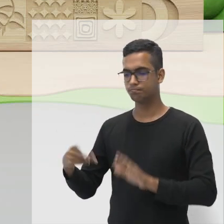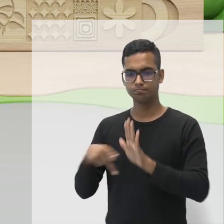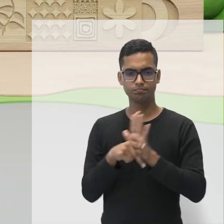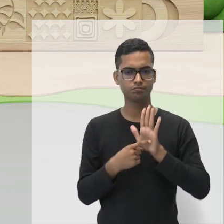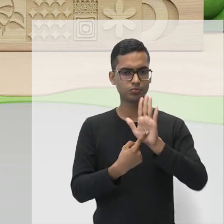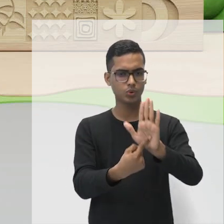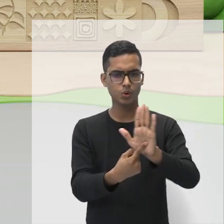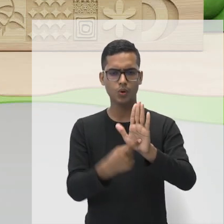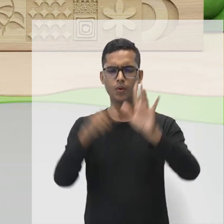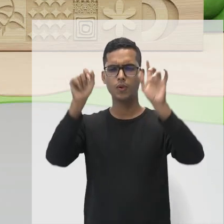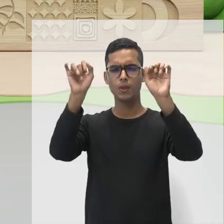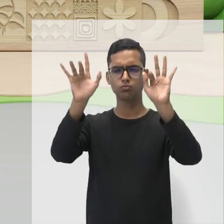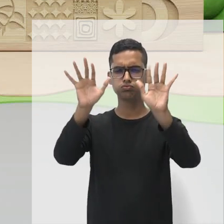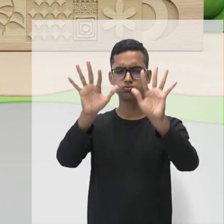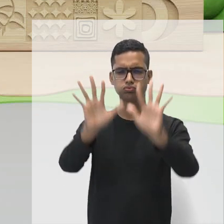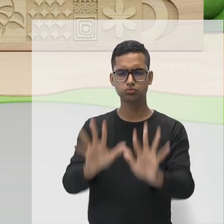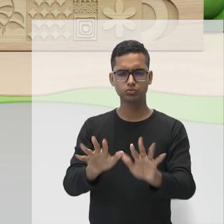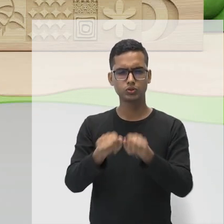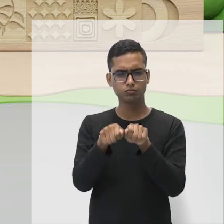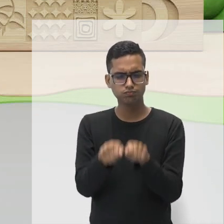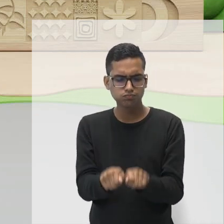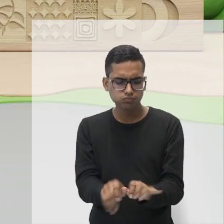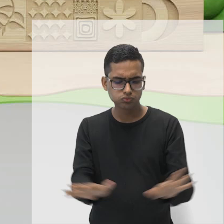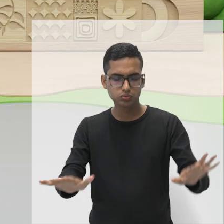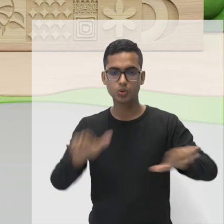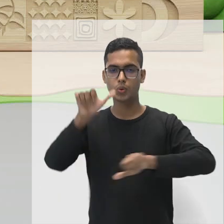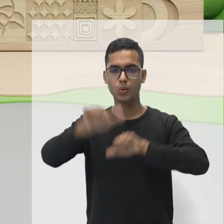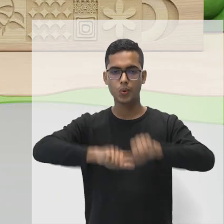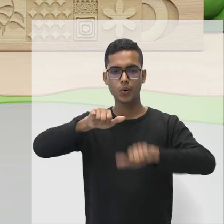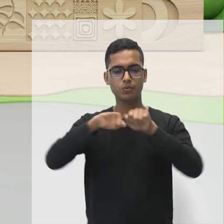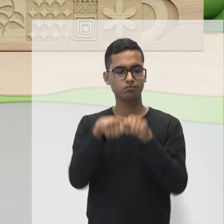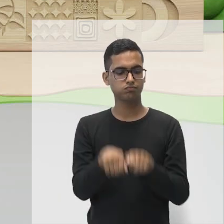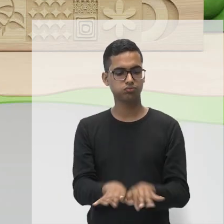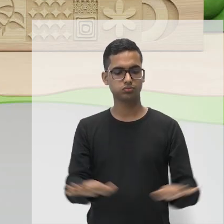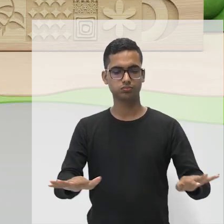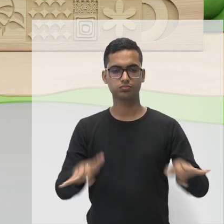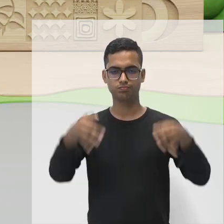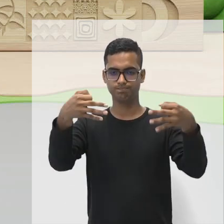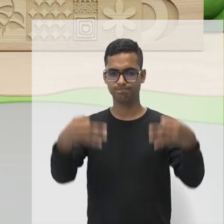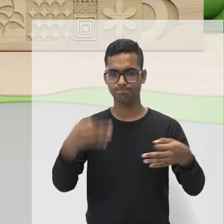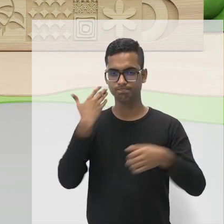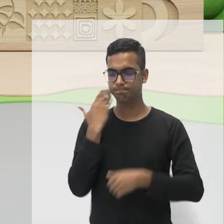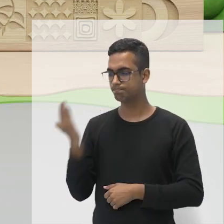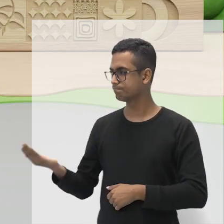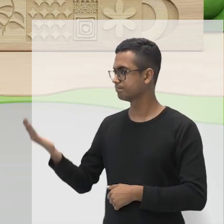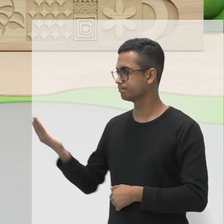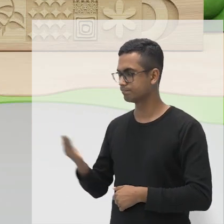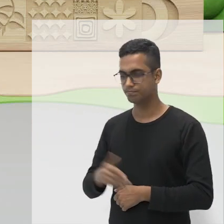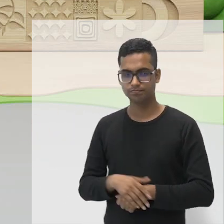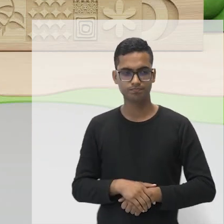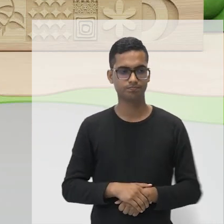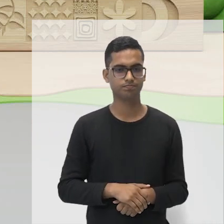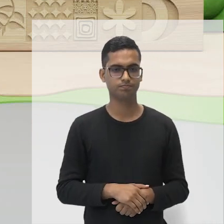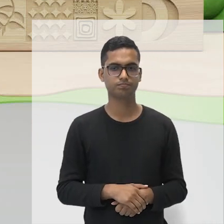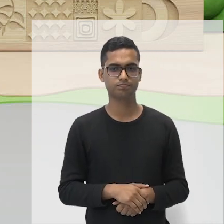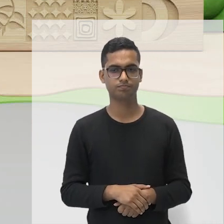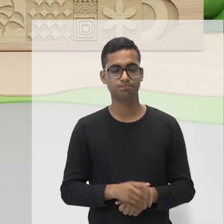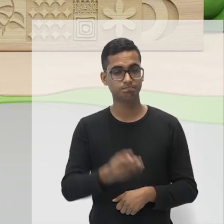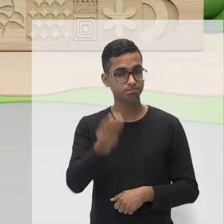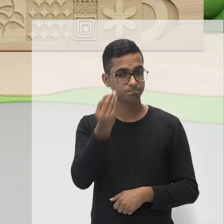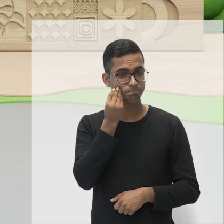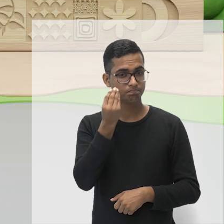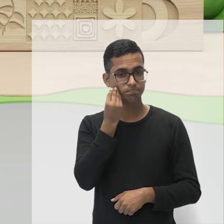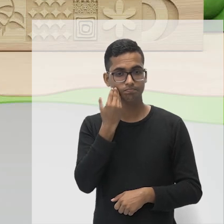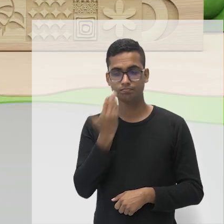transição do estado gasoso para o estado líquido, certo? Então,